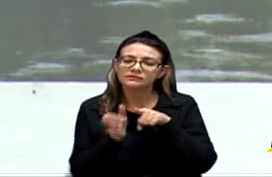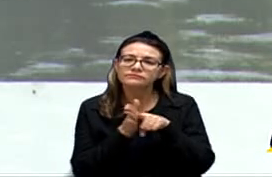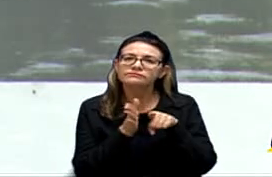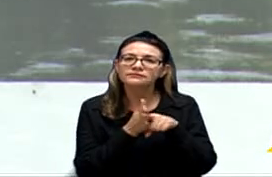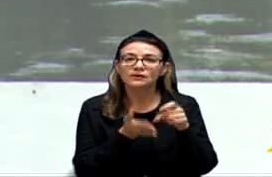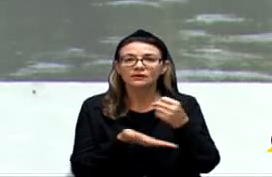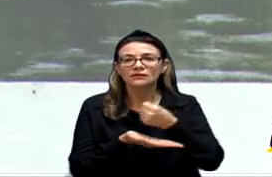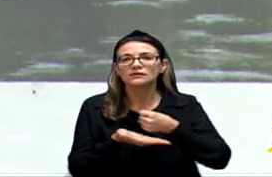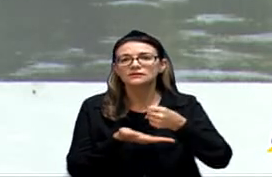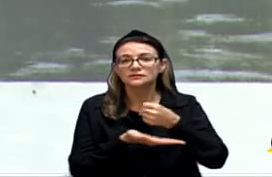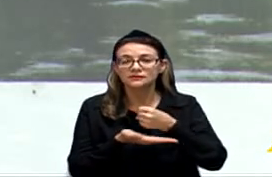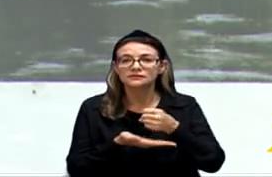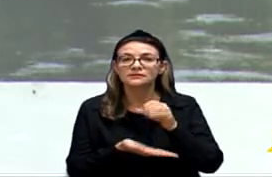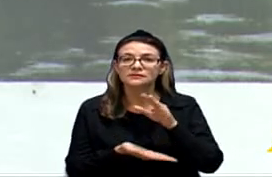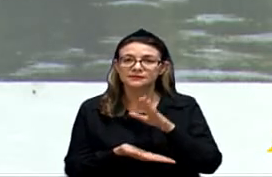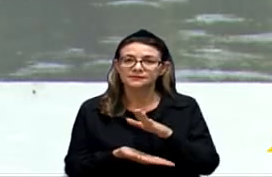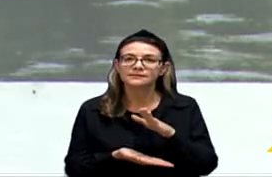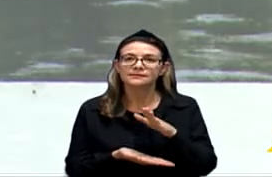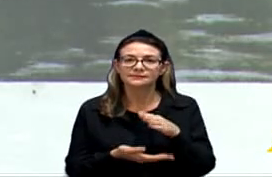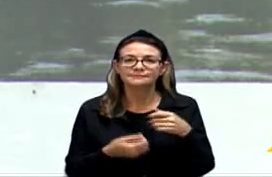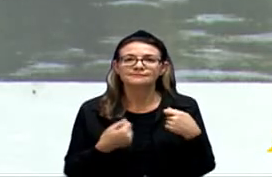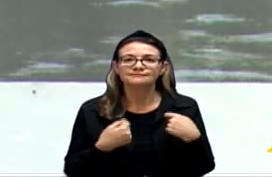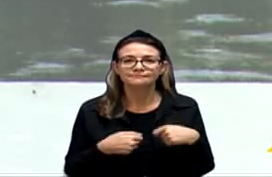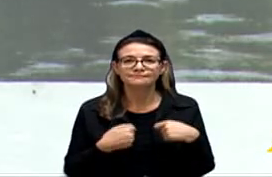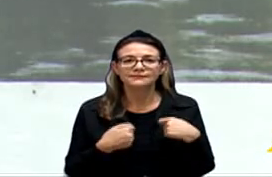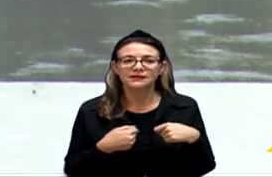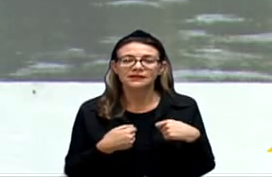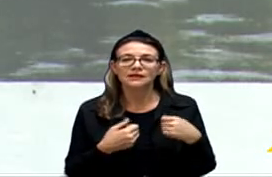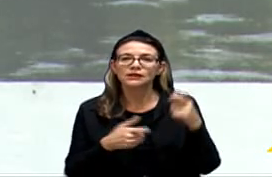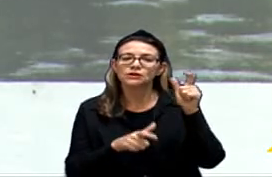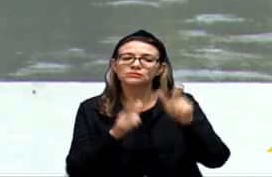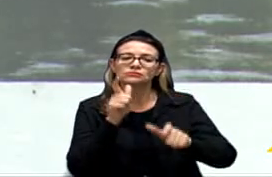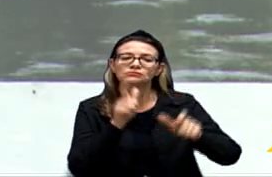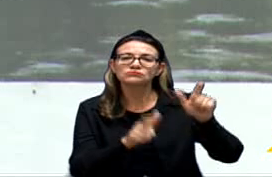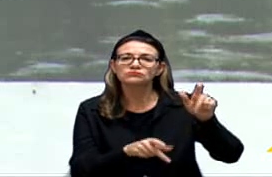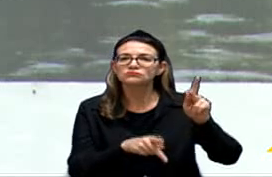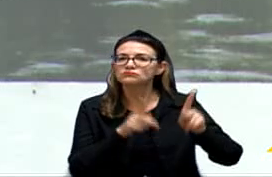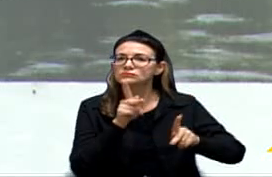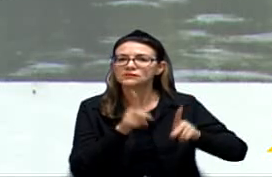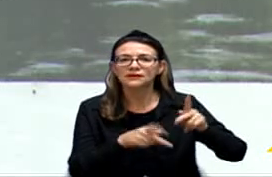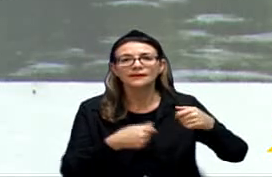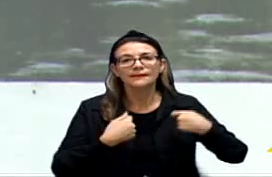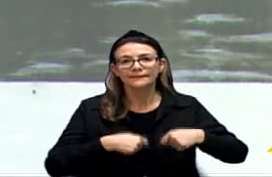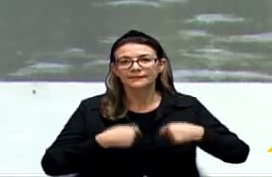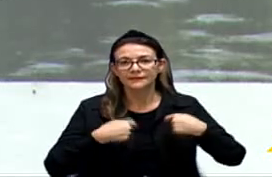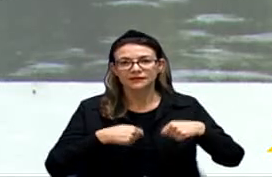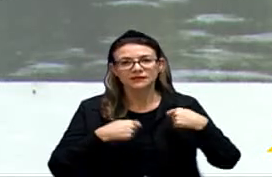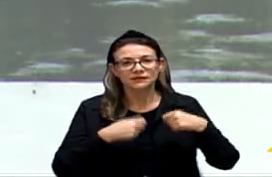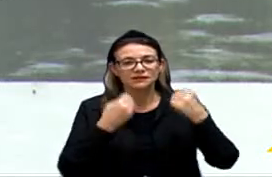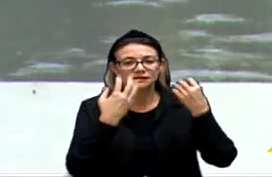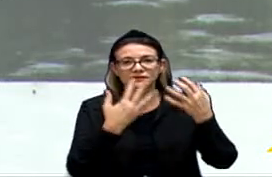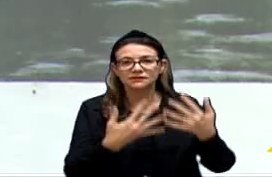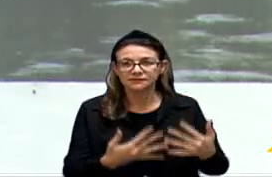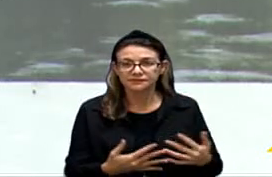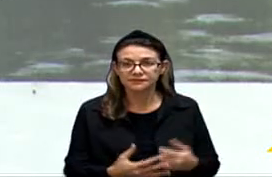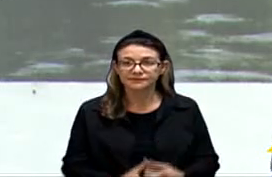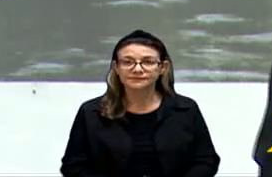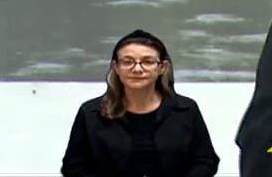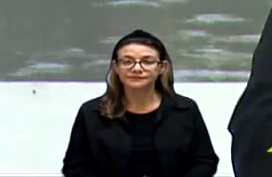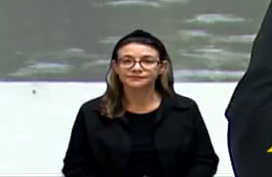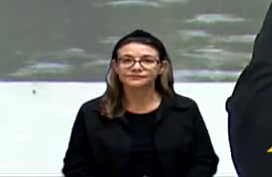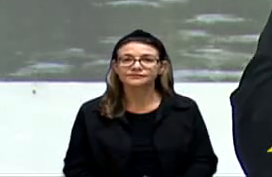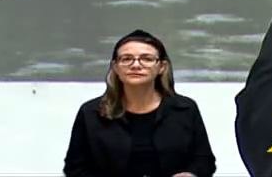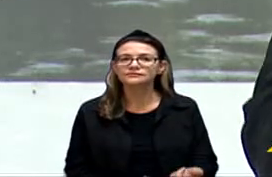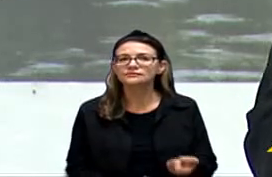necessária que a população necessita dessas explicações e se existe algum plano emergencial paraa compra de de algum